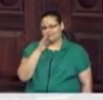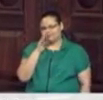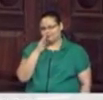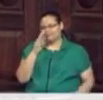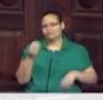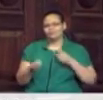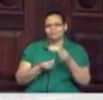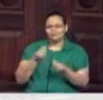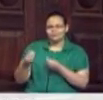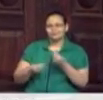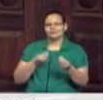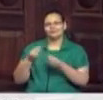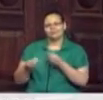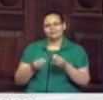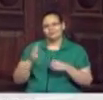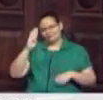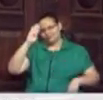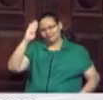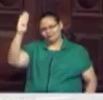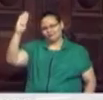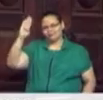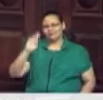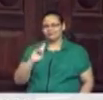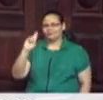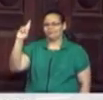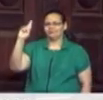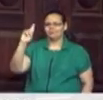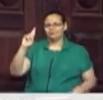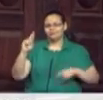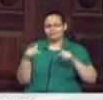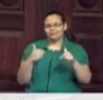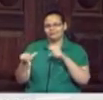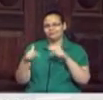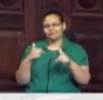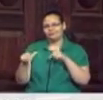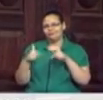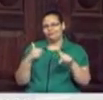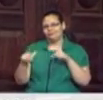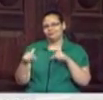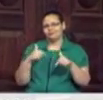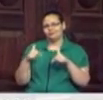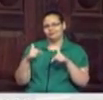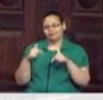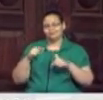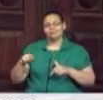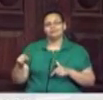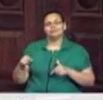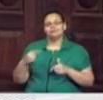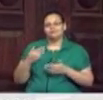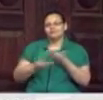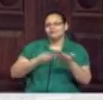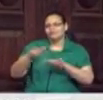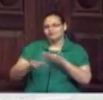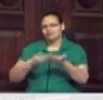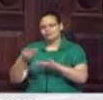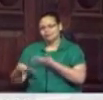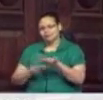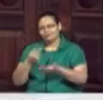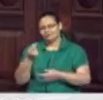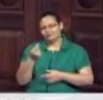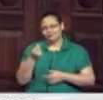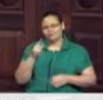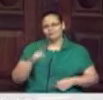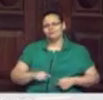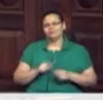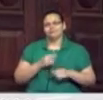a maneira como sua principal liderança trabalhava, negociando subsídios